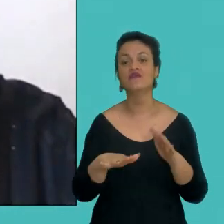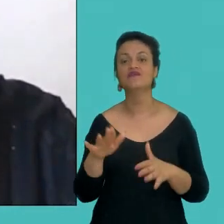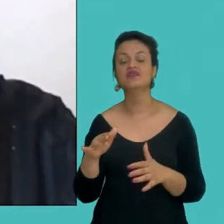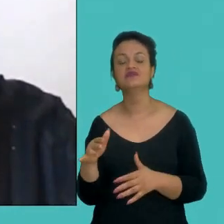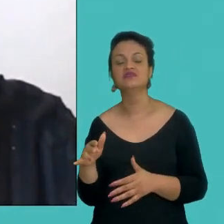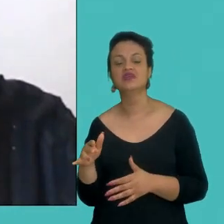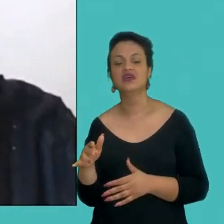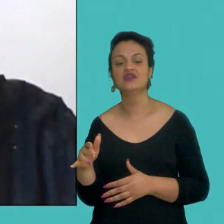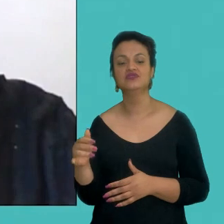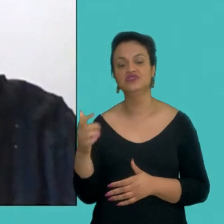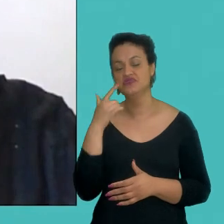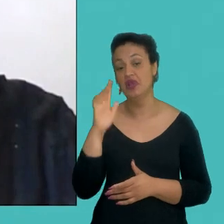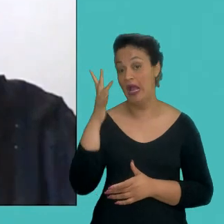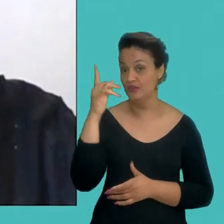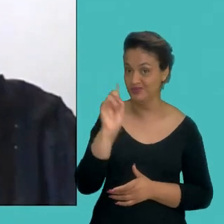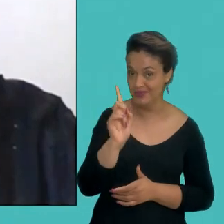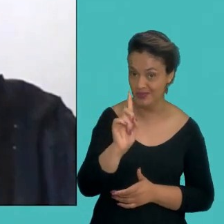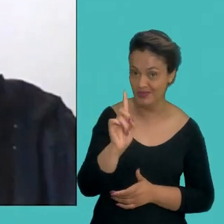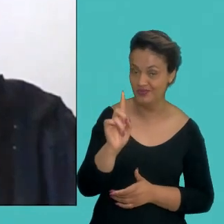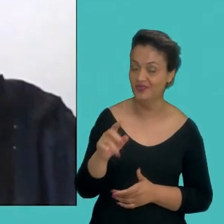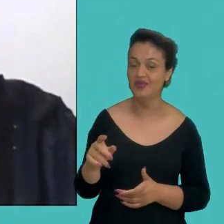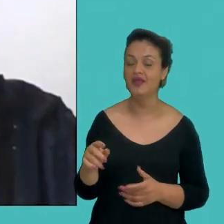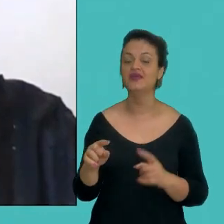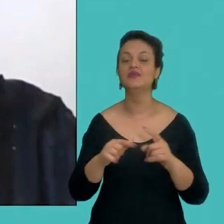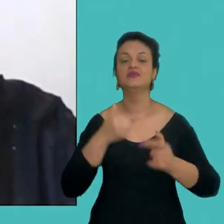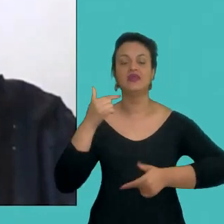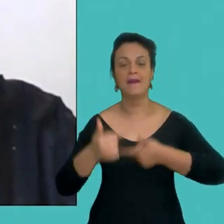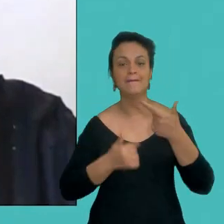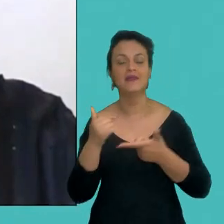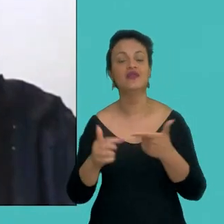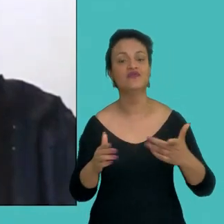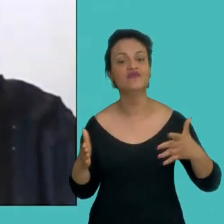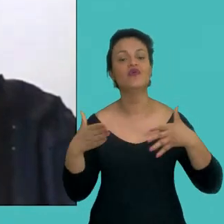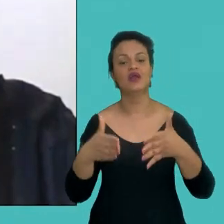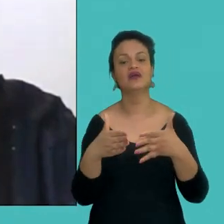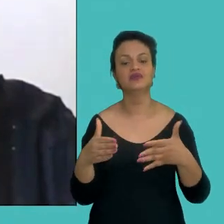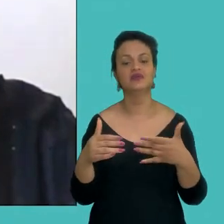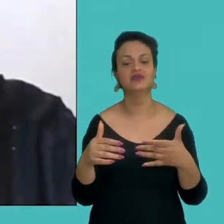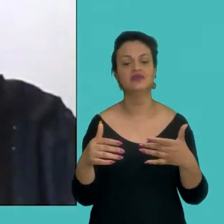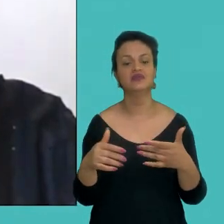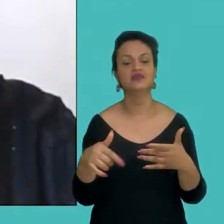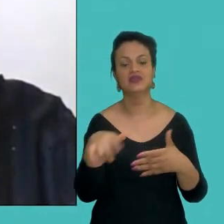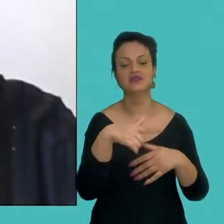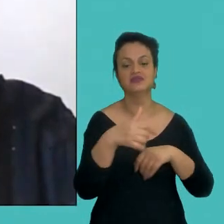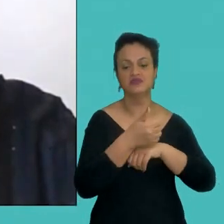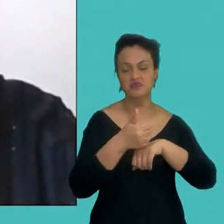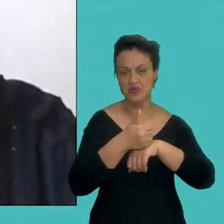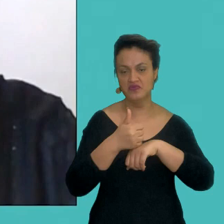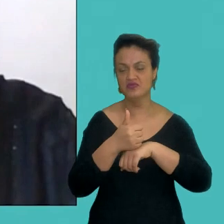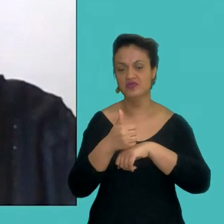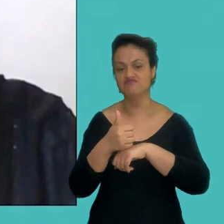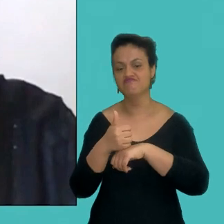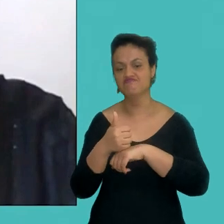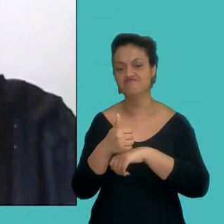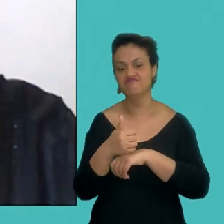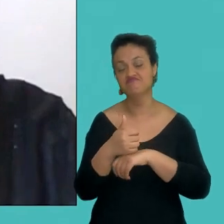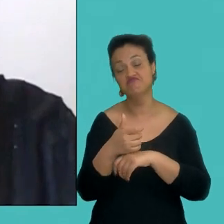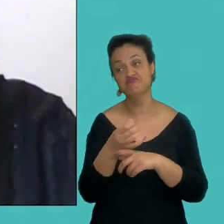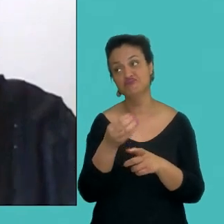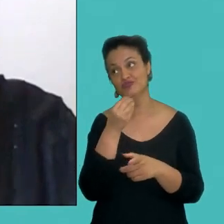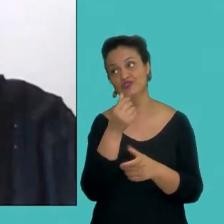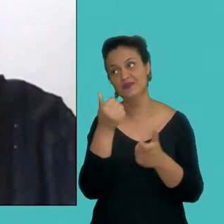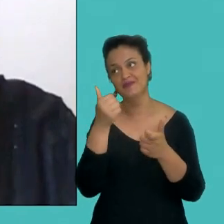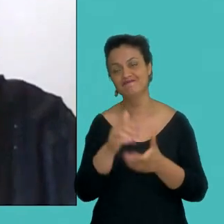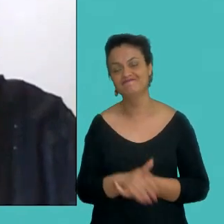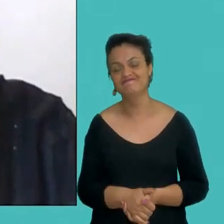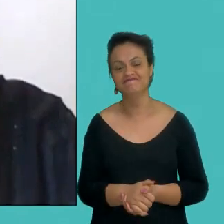que a gente considerasse, que não é o que aconteceu, que o trabalho específico dessas empresas profissionais tivesse sido o melhor do